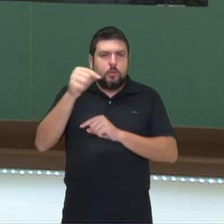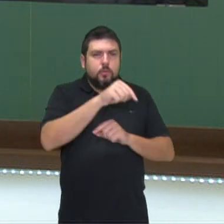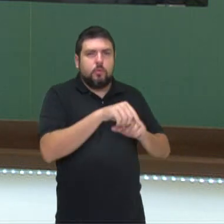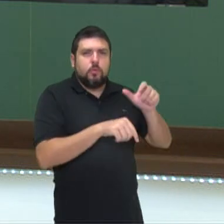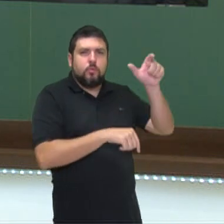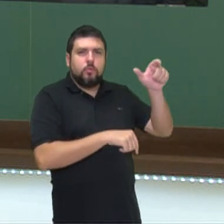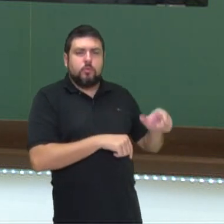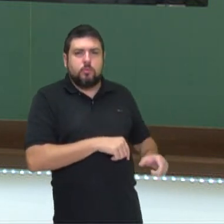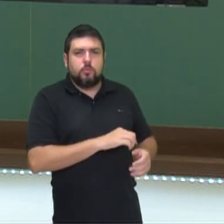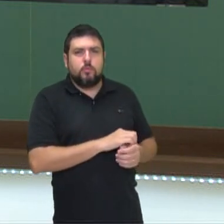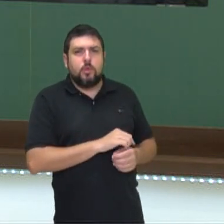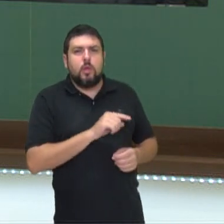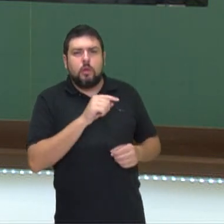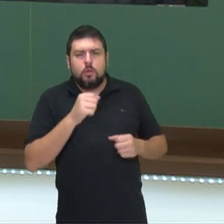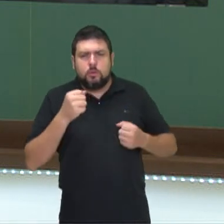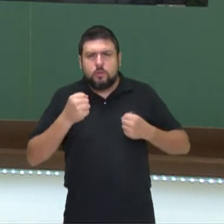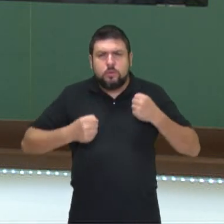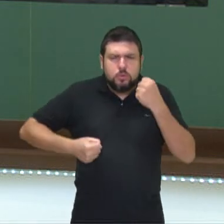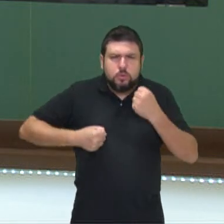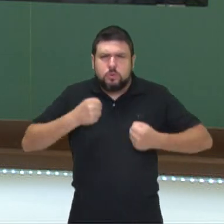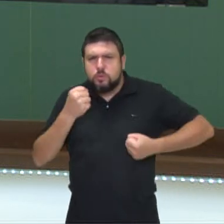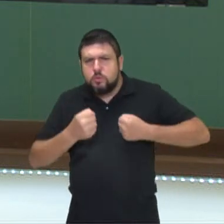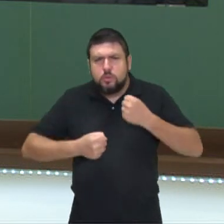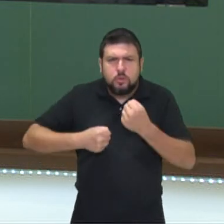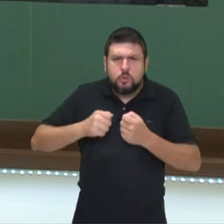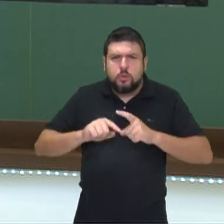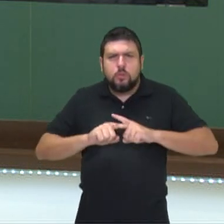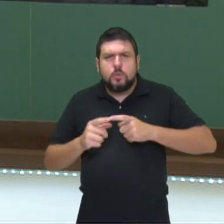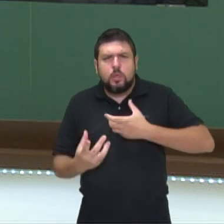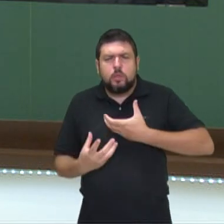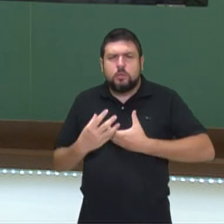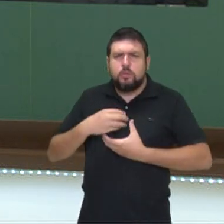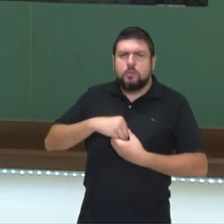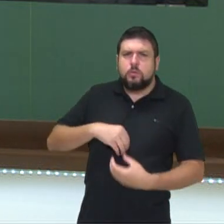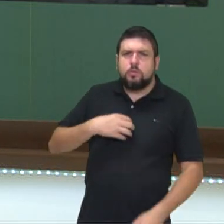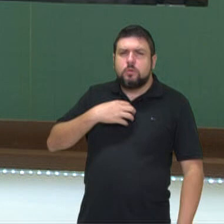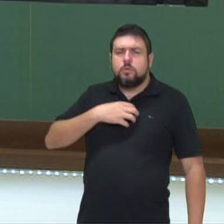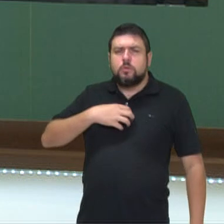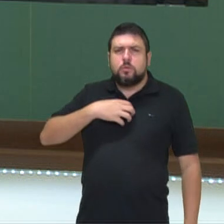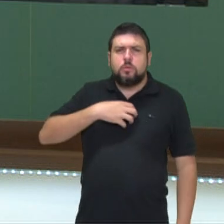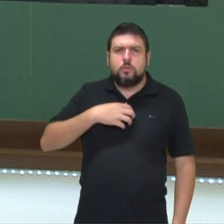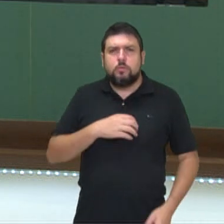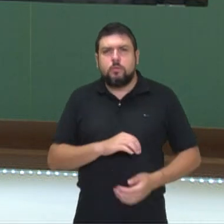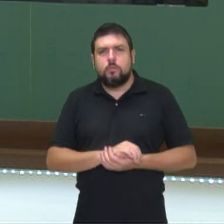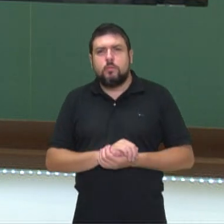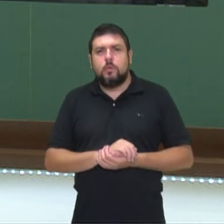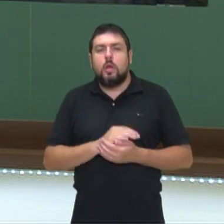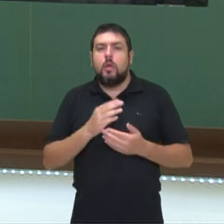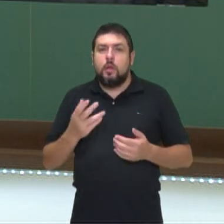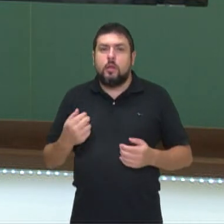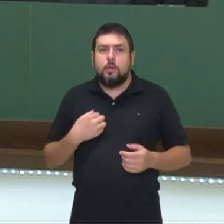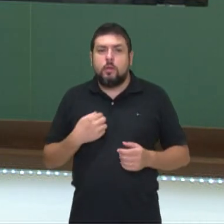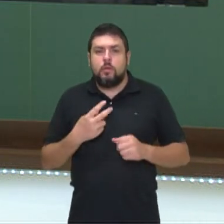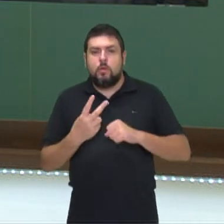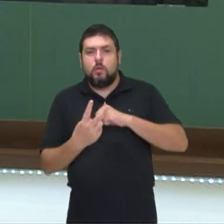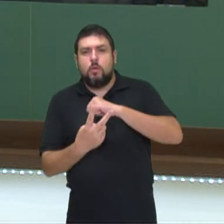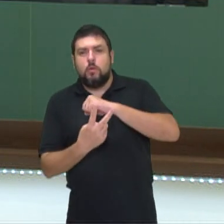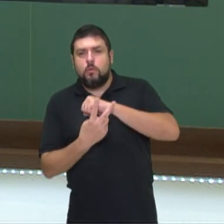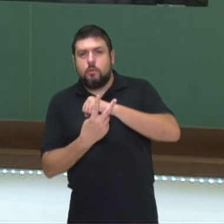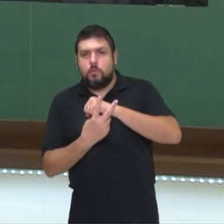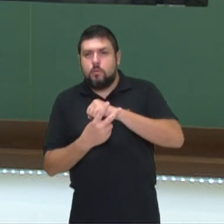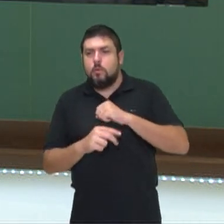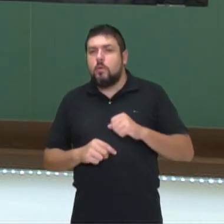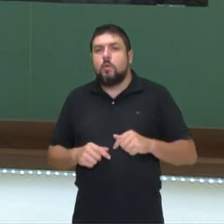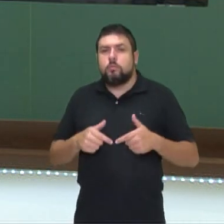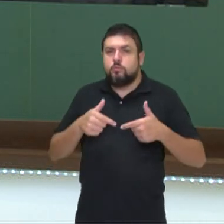essa ação de percorrer de modo insatisfeito. Então nós temos dois núcleos, predicativo e verbo nocional.